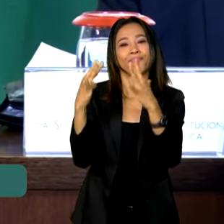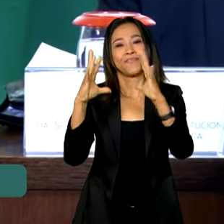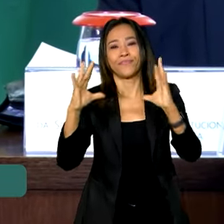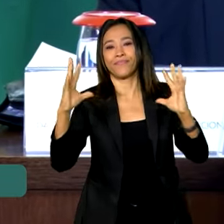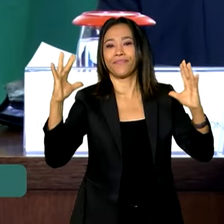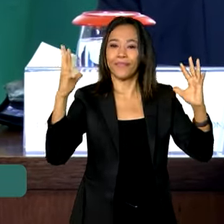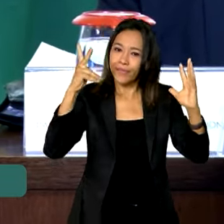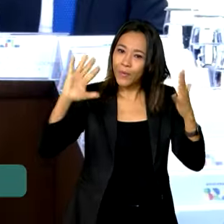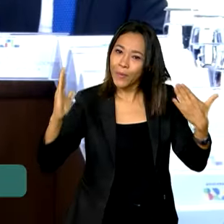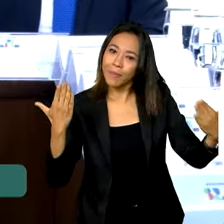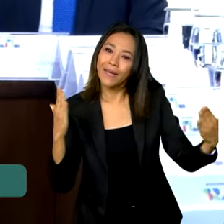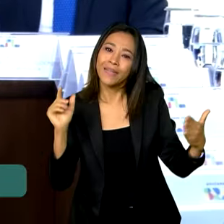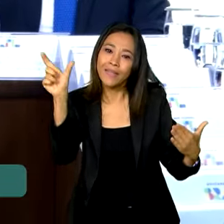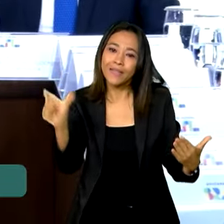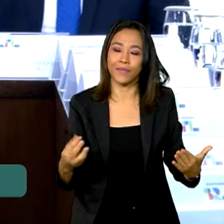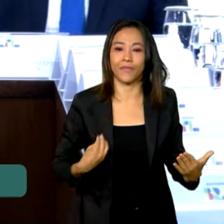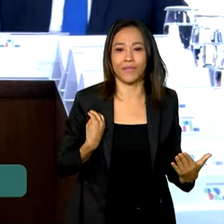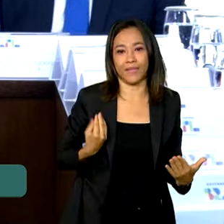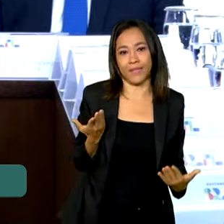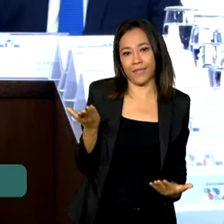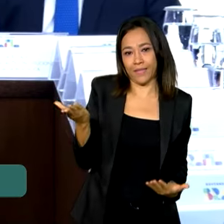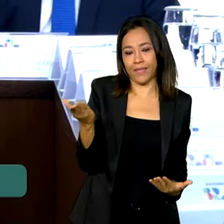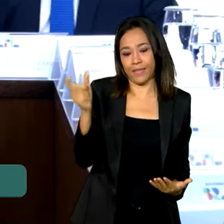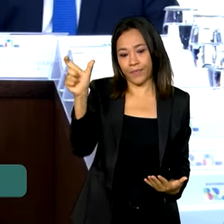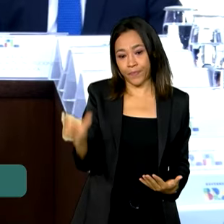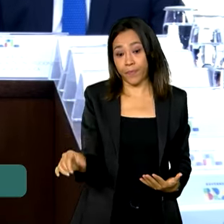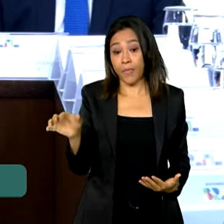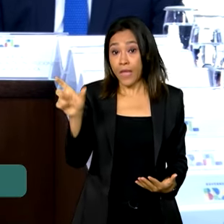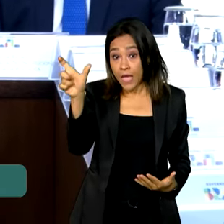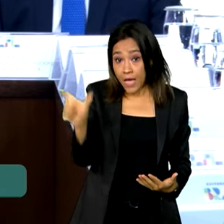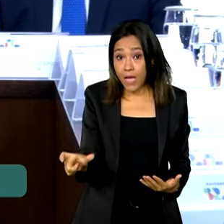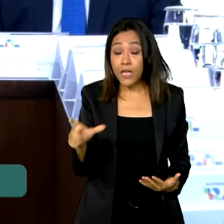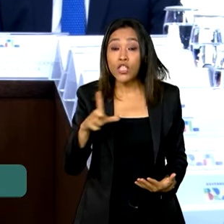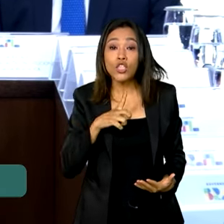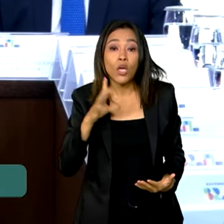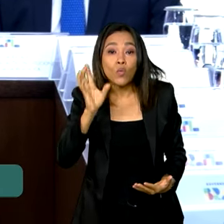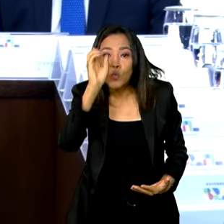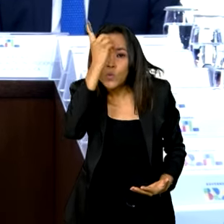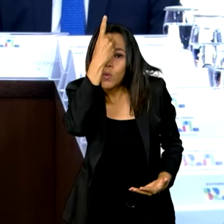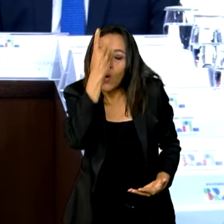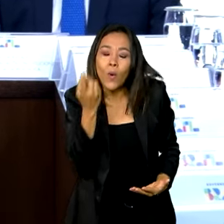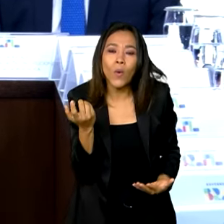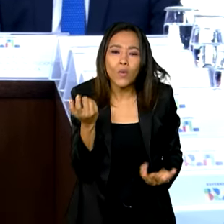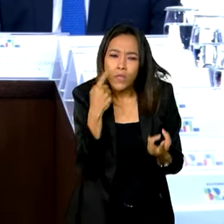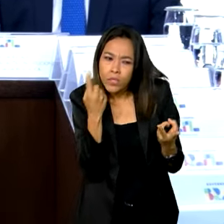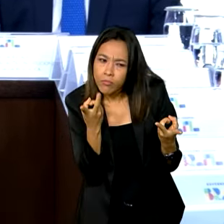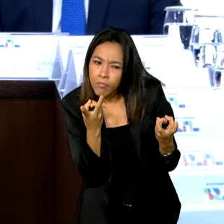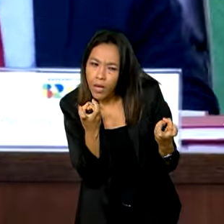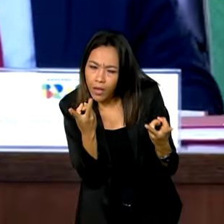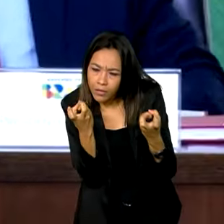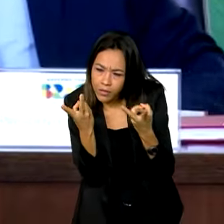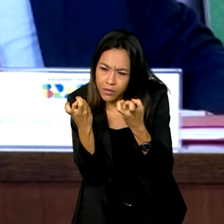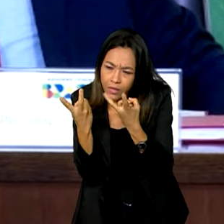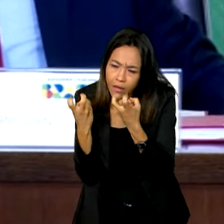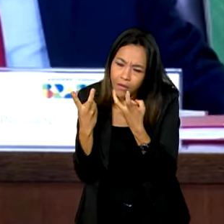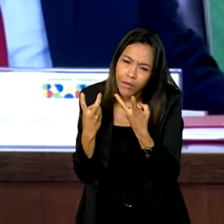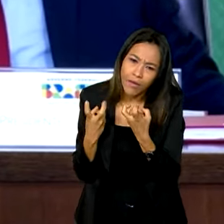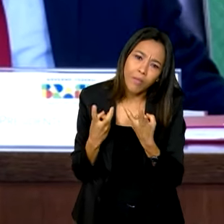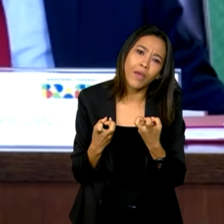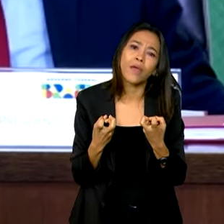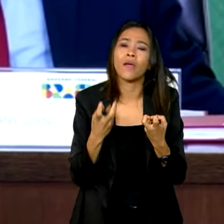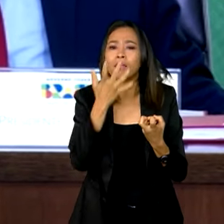do Eduardo Campos. Tinha o dom de servir, o dom de enxergar as pessoas, o dom